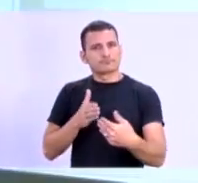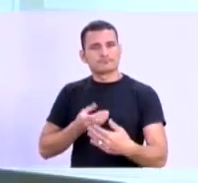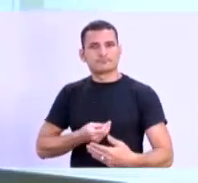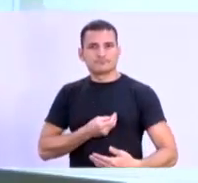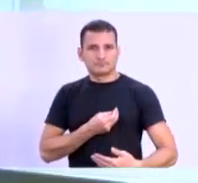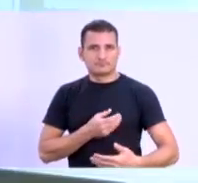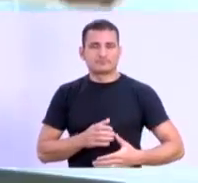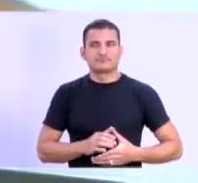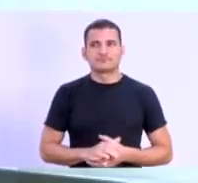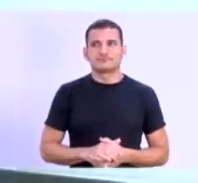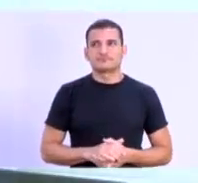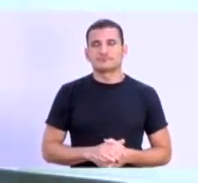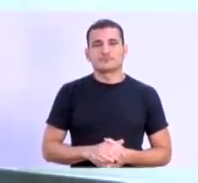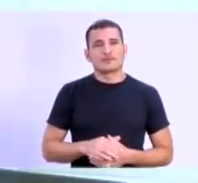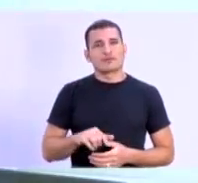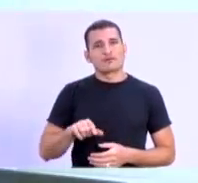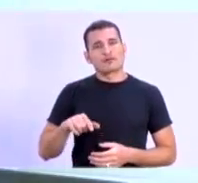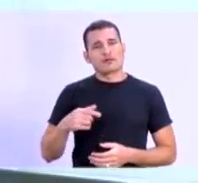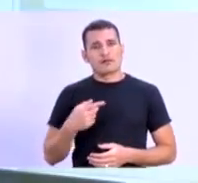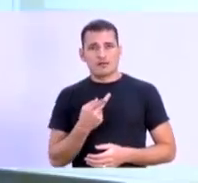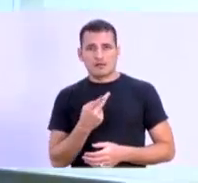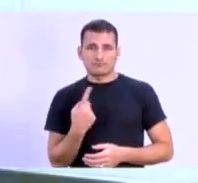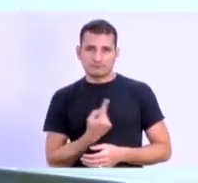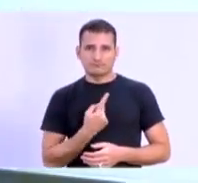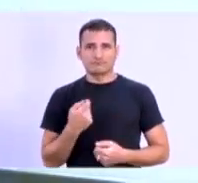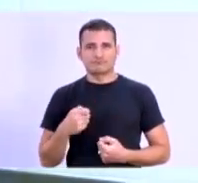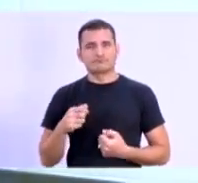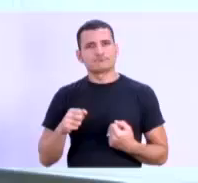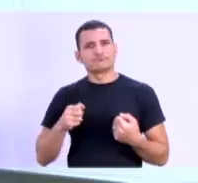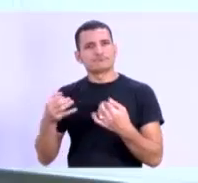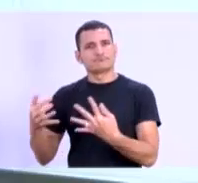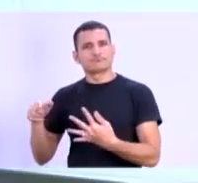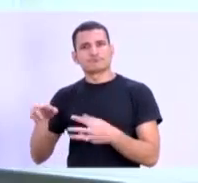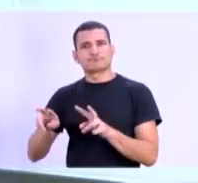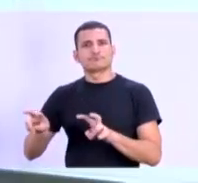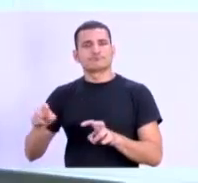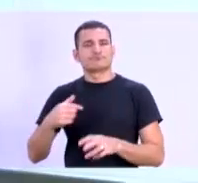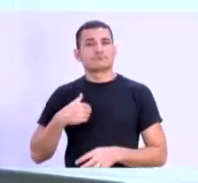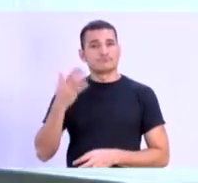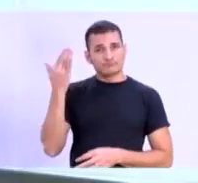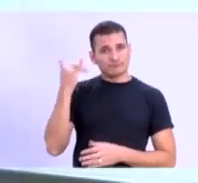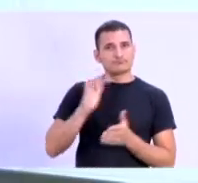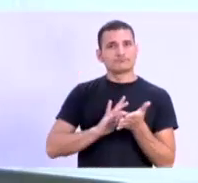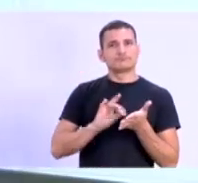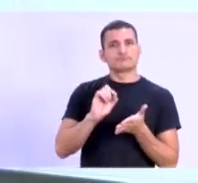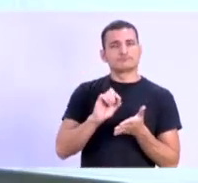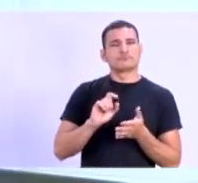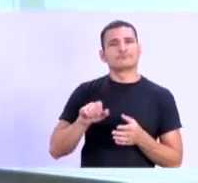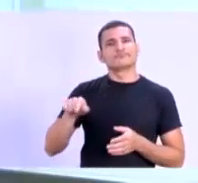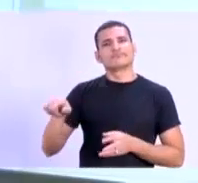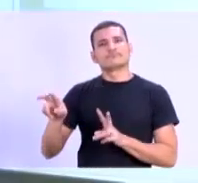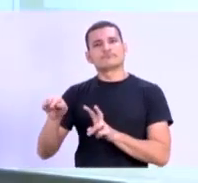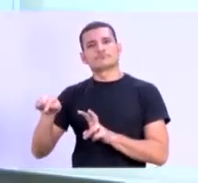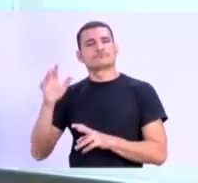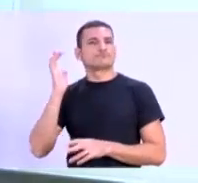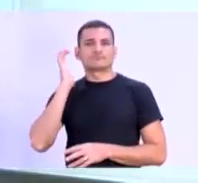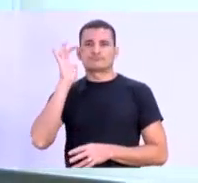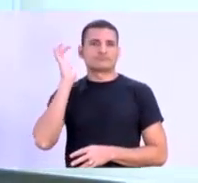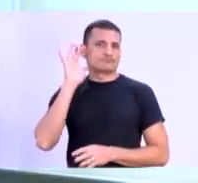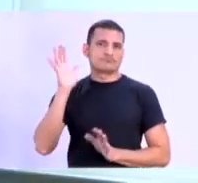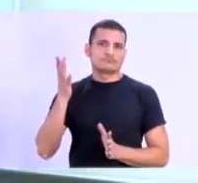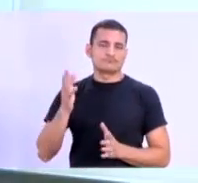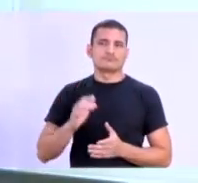No nosso caso, a gente precisa explicar para o computador. Então, fala, olha, eu sei o que é o smartphone, mas esse carinha aqui, o computador não sabe.